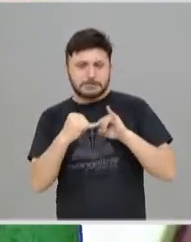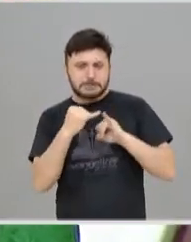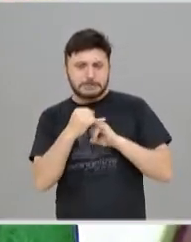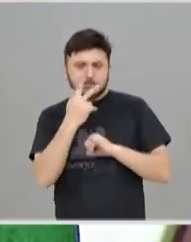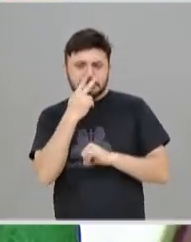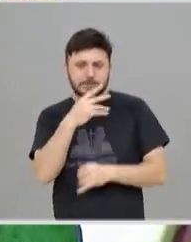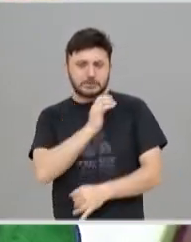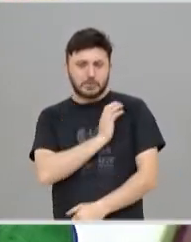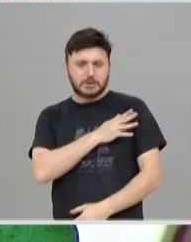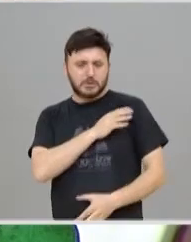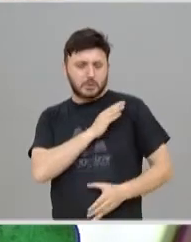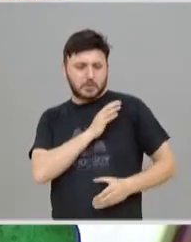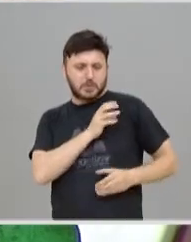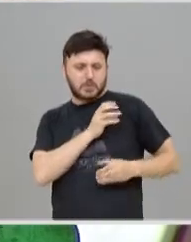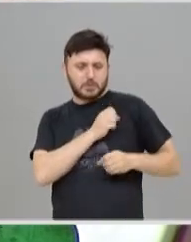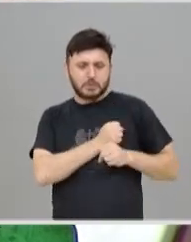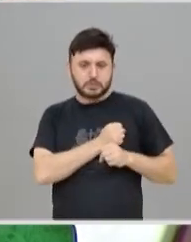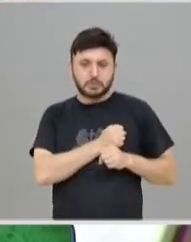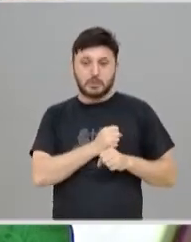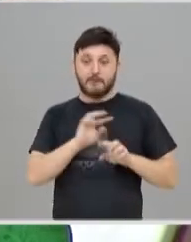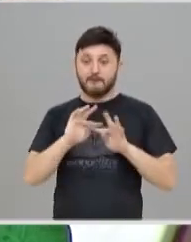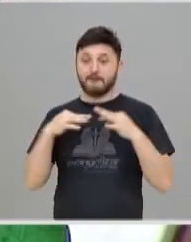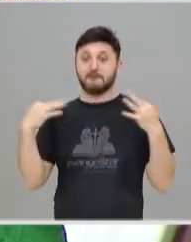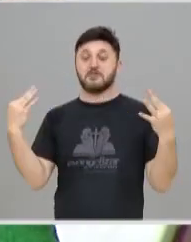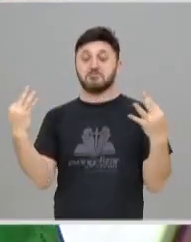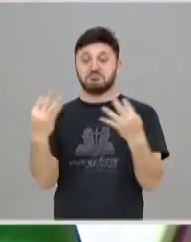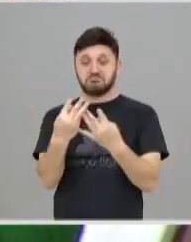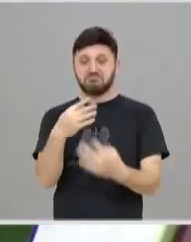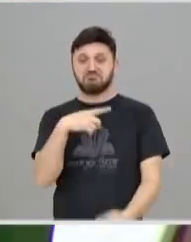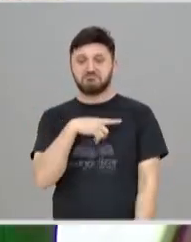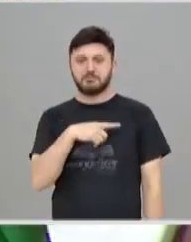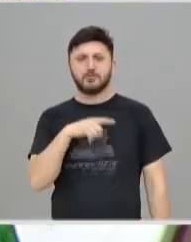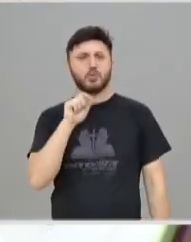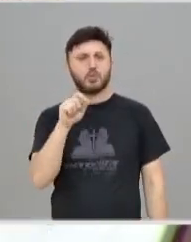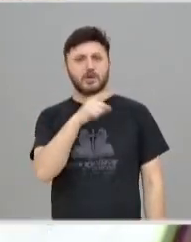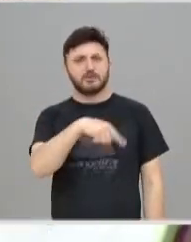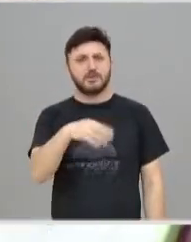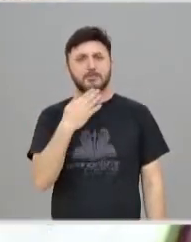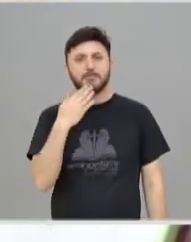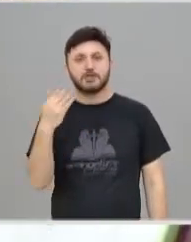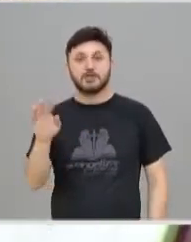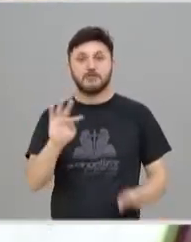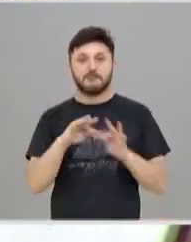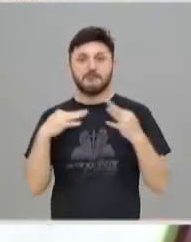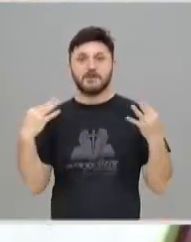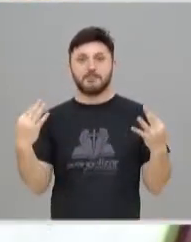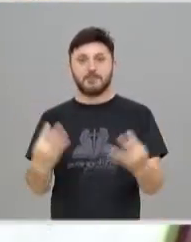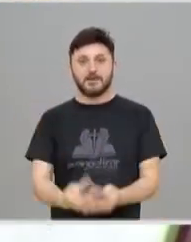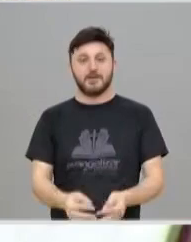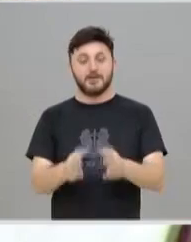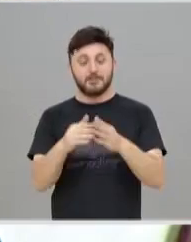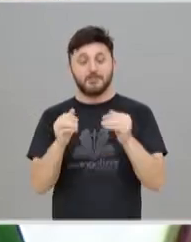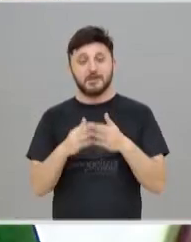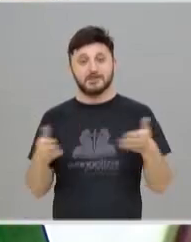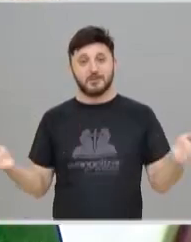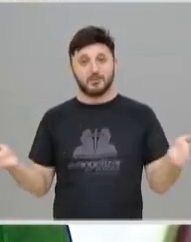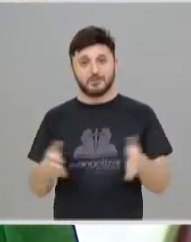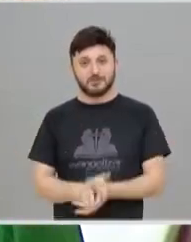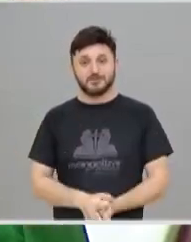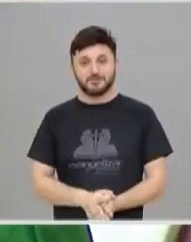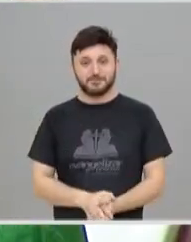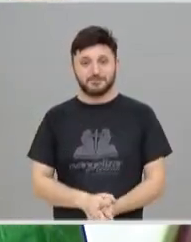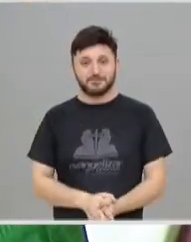afiado. Família. O que você quer pedir nessa Semana Nacional da Família? Peça hoje.